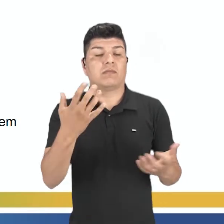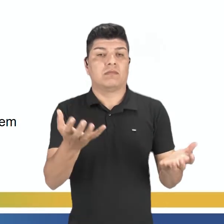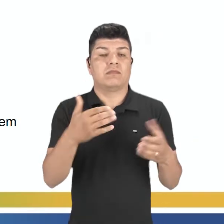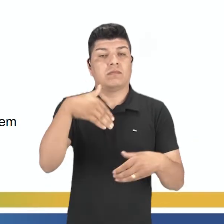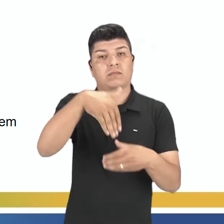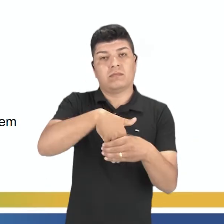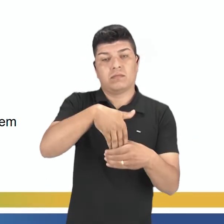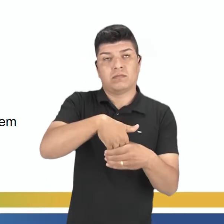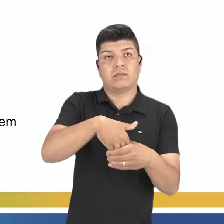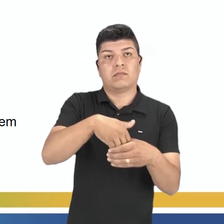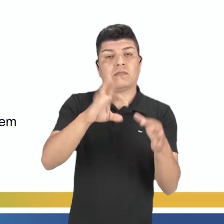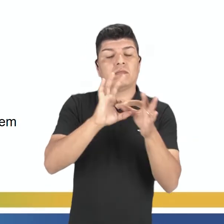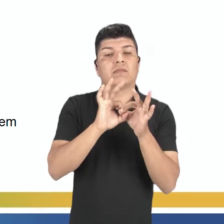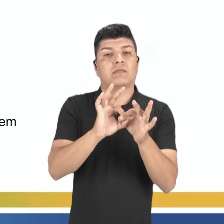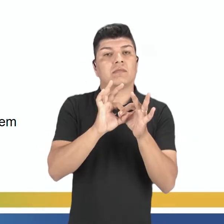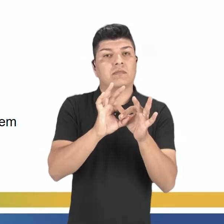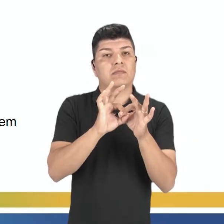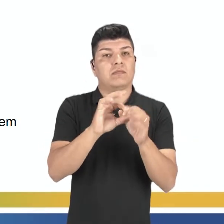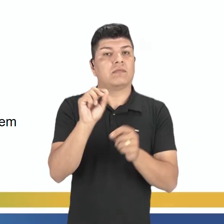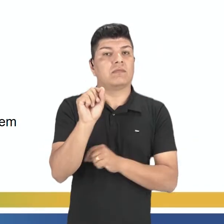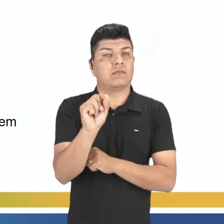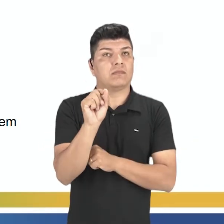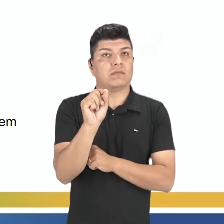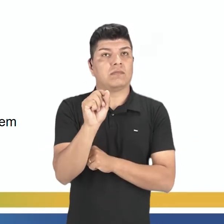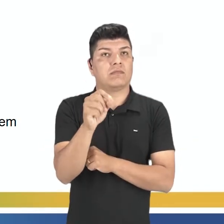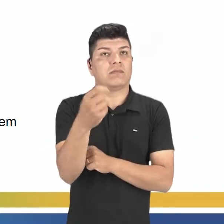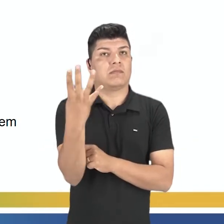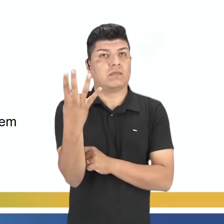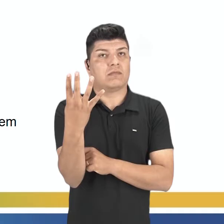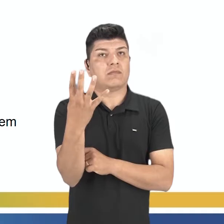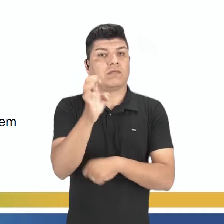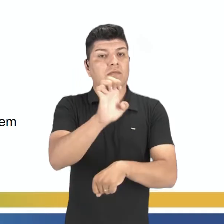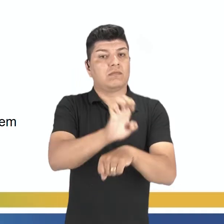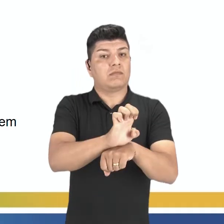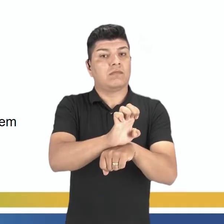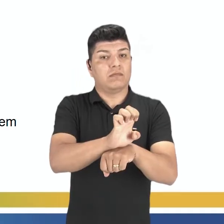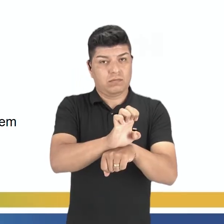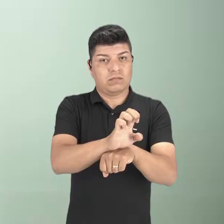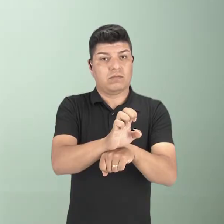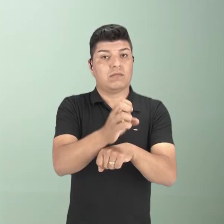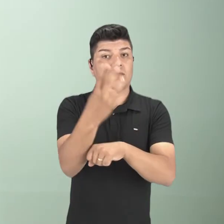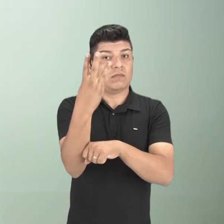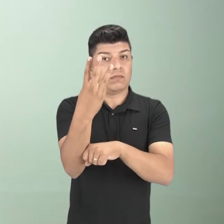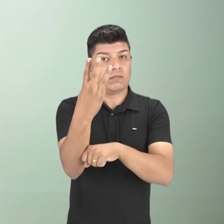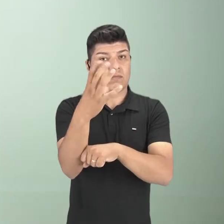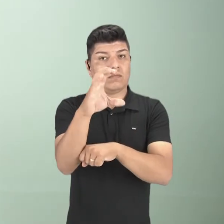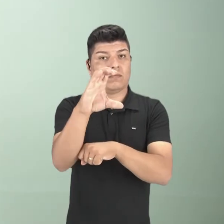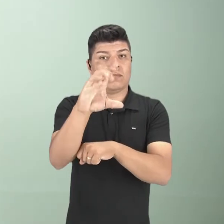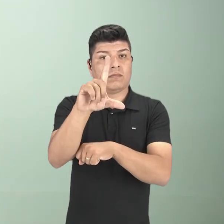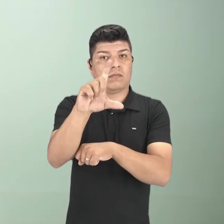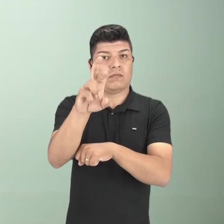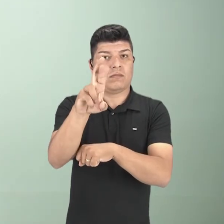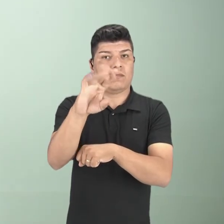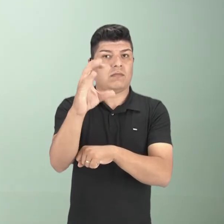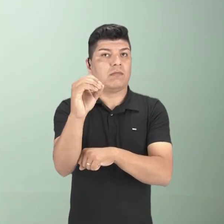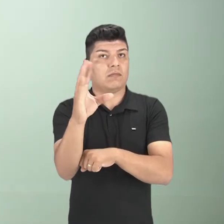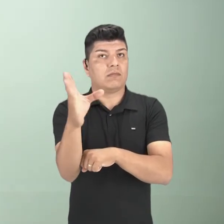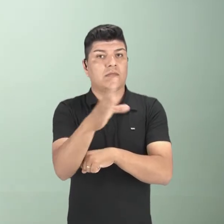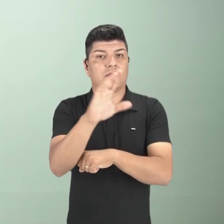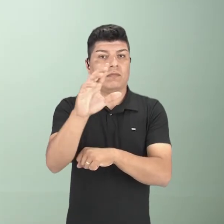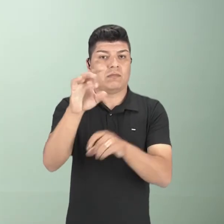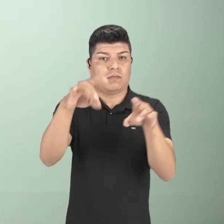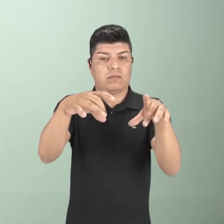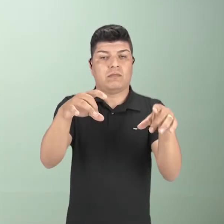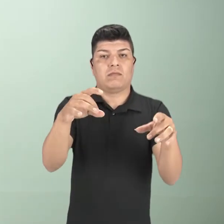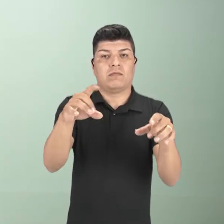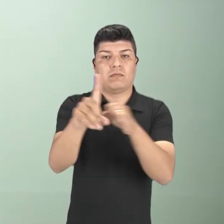votação ligada à quantidade de estados. Eram 3, clero e nobreza e o restante da sociedade.